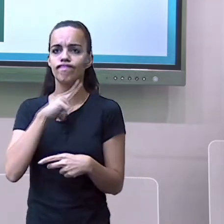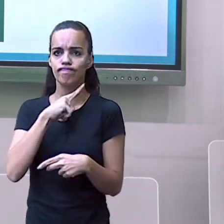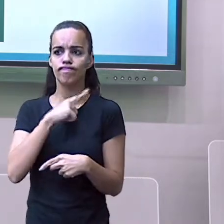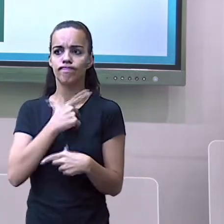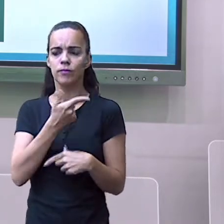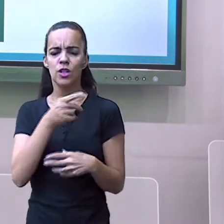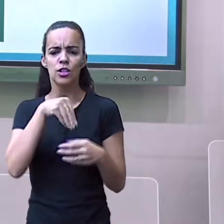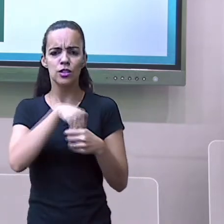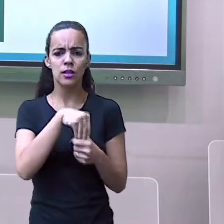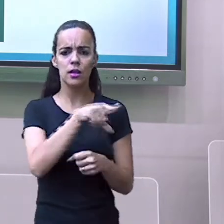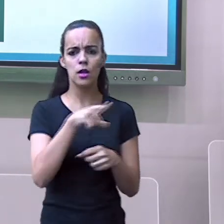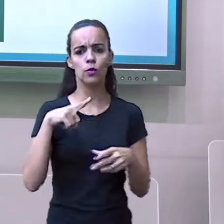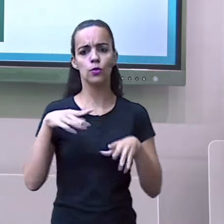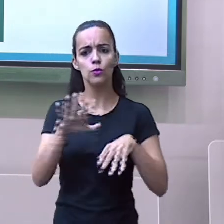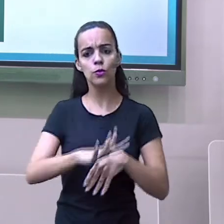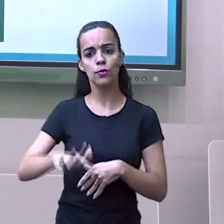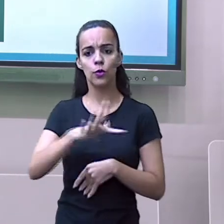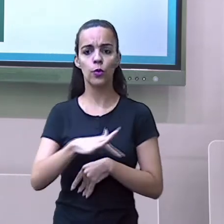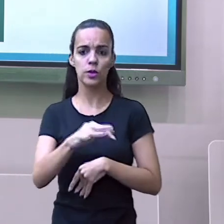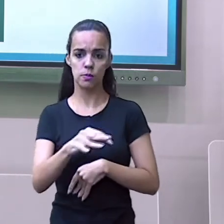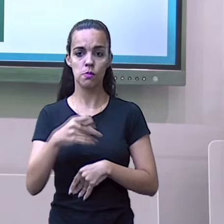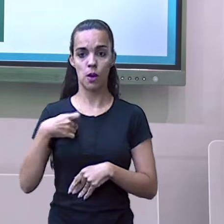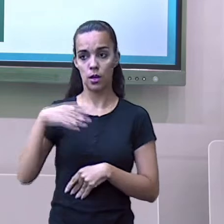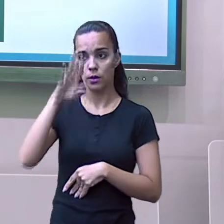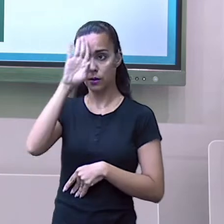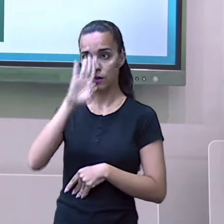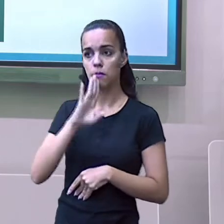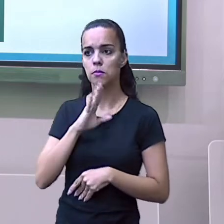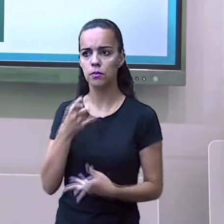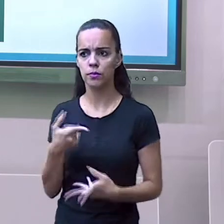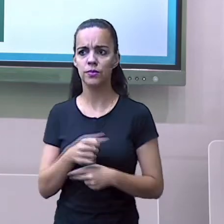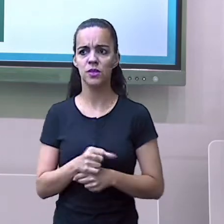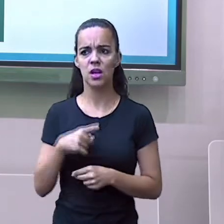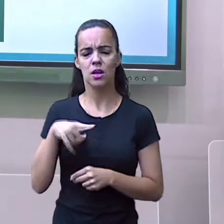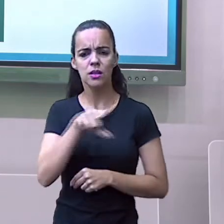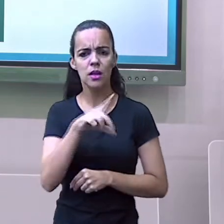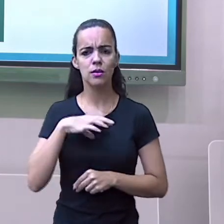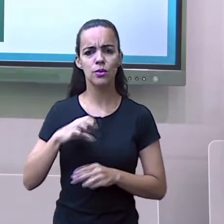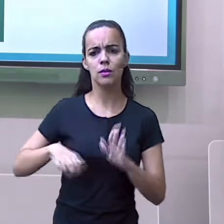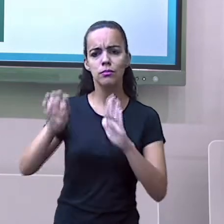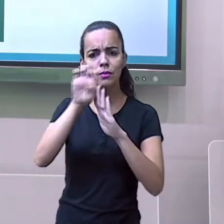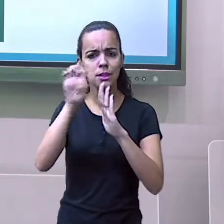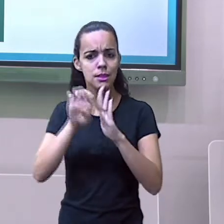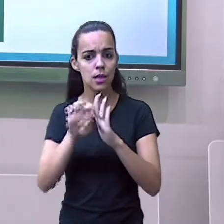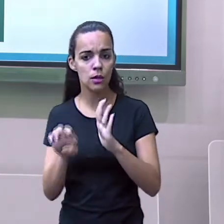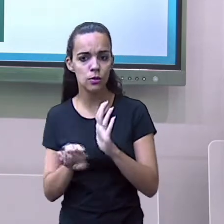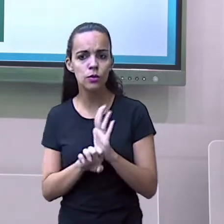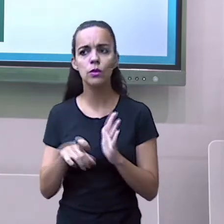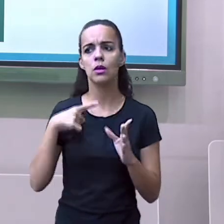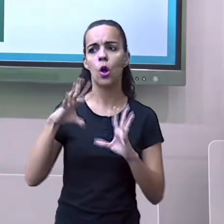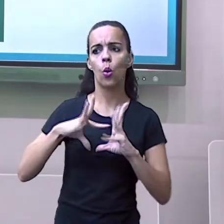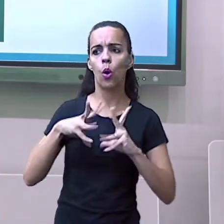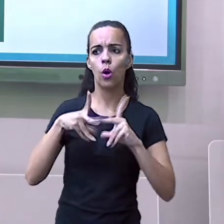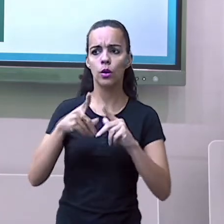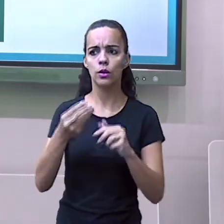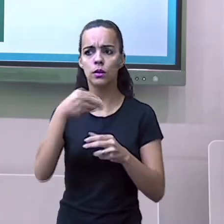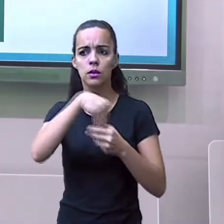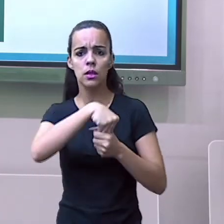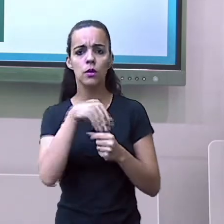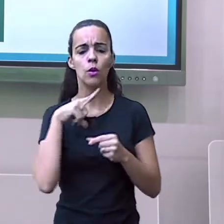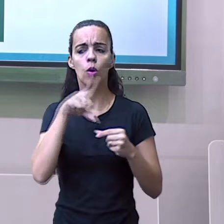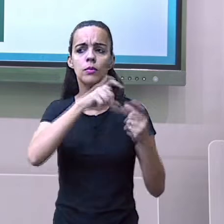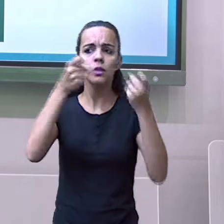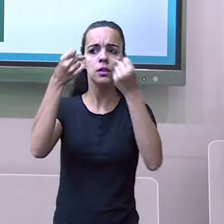bens públicos. Mas será que todos esses assuntos estão correlacionados com o direito do